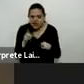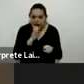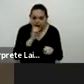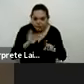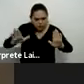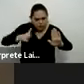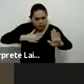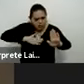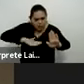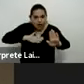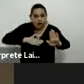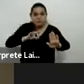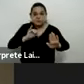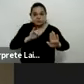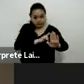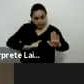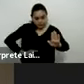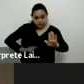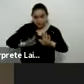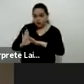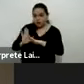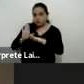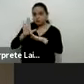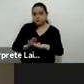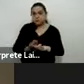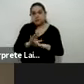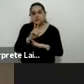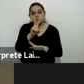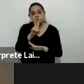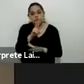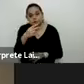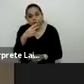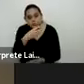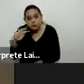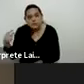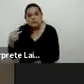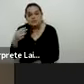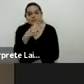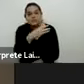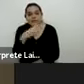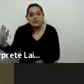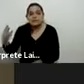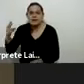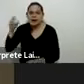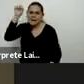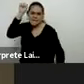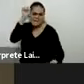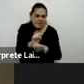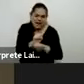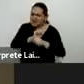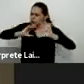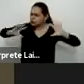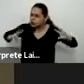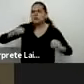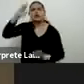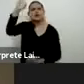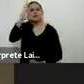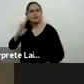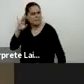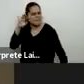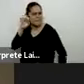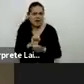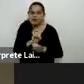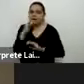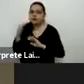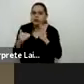provavelmente, se tivesse havido aí 2 ou 3 semanas de isolamento total, sim, chamado lockdown, sim, provavelmente a gente